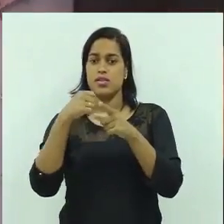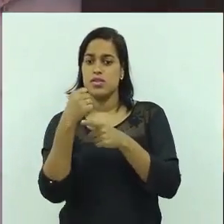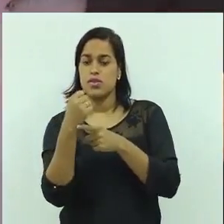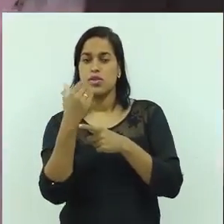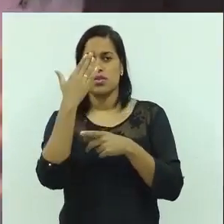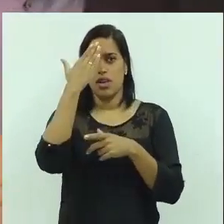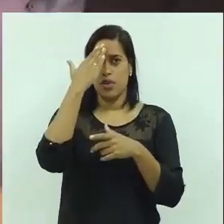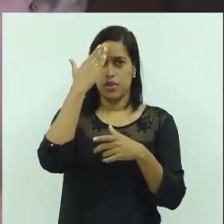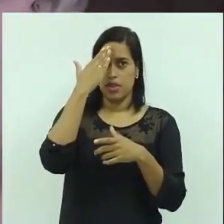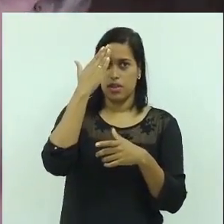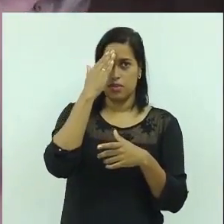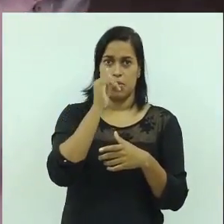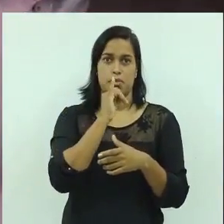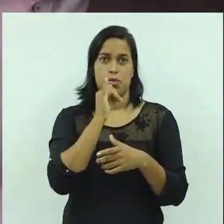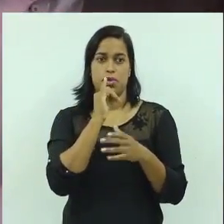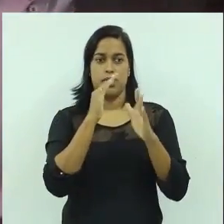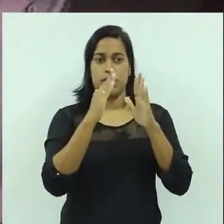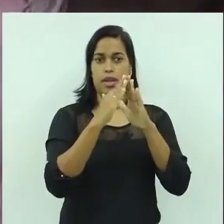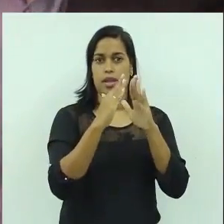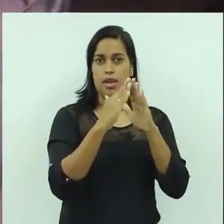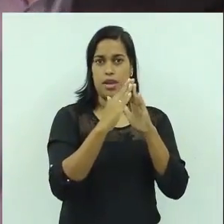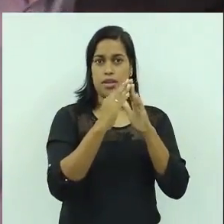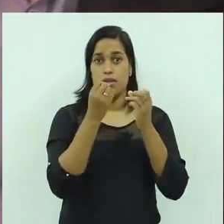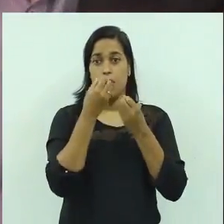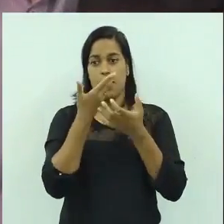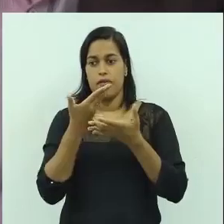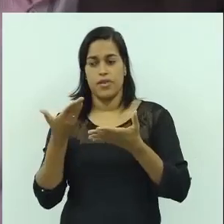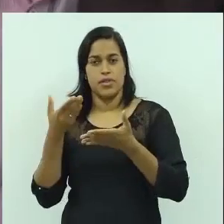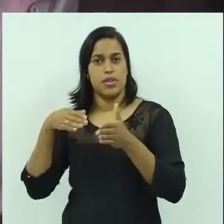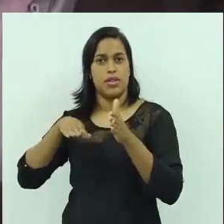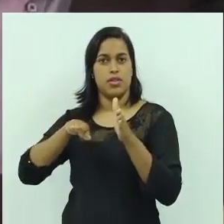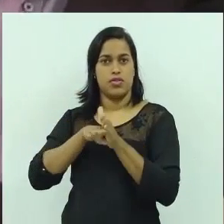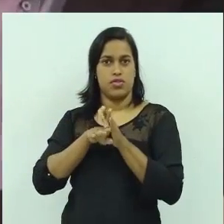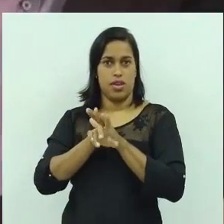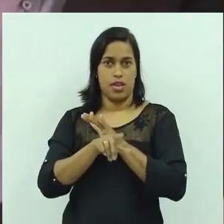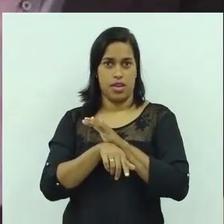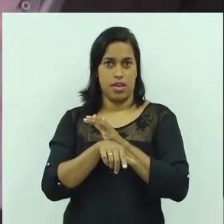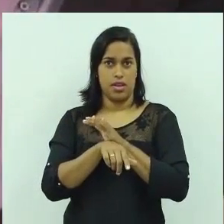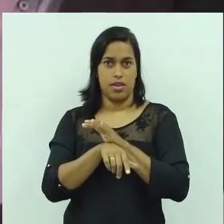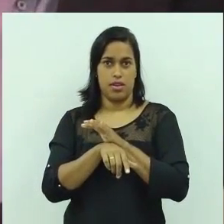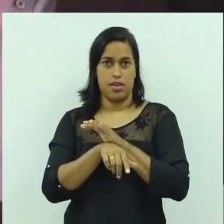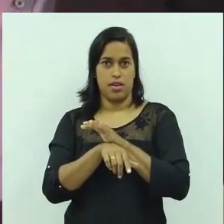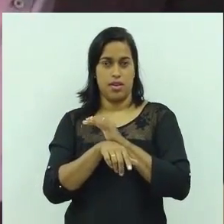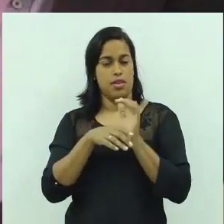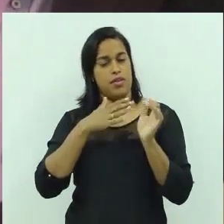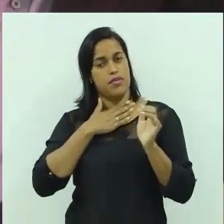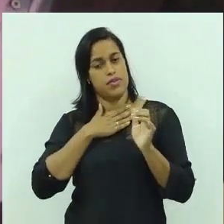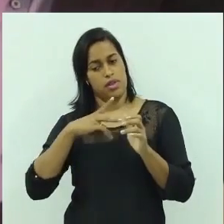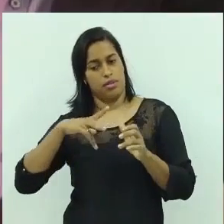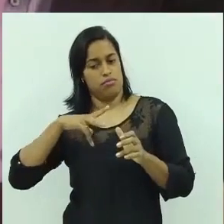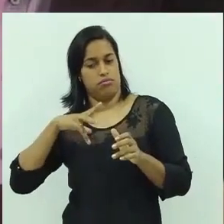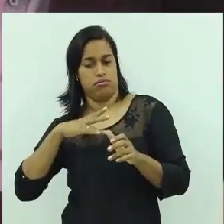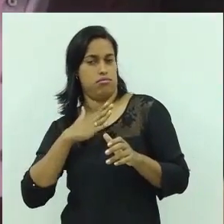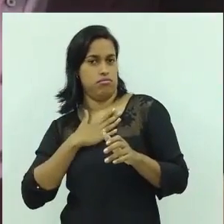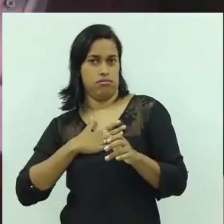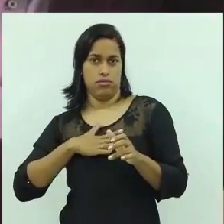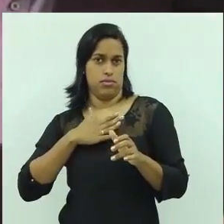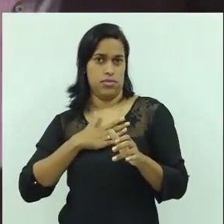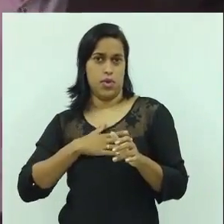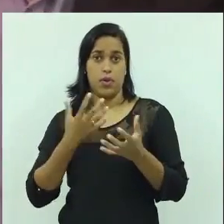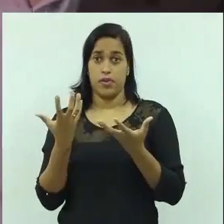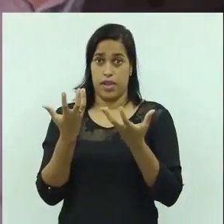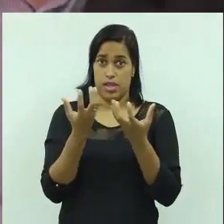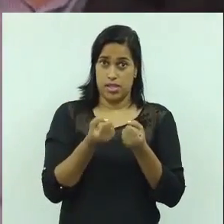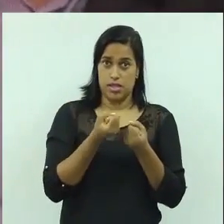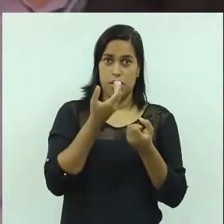associar a compreensão. Você está em casa, uma visita chega, você está nos seus aposentos mais privativos. Quando você